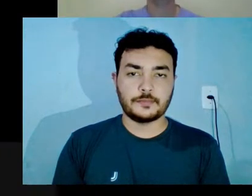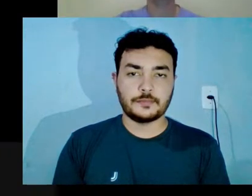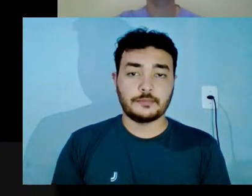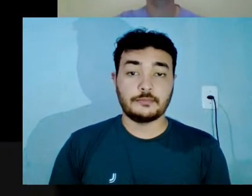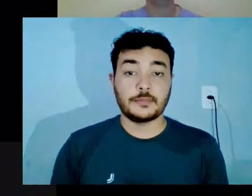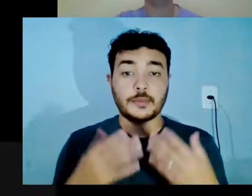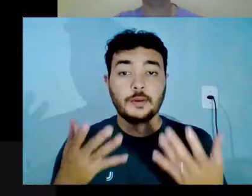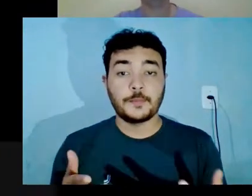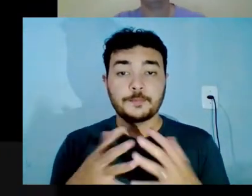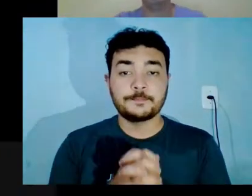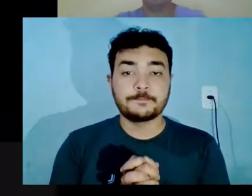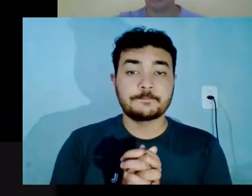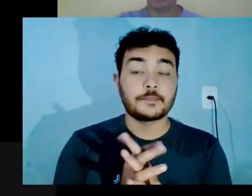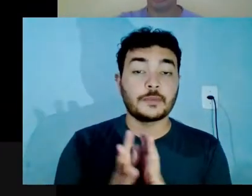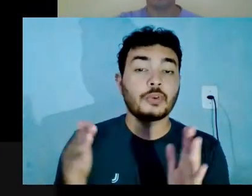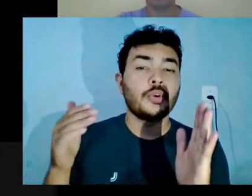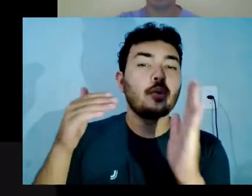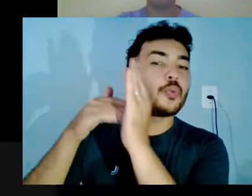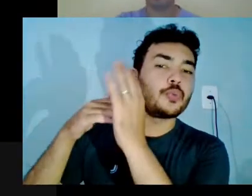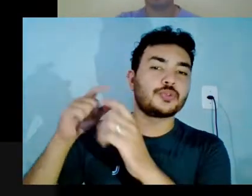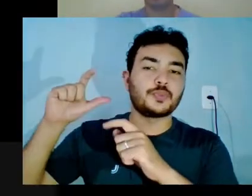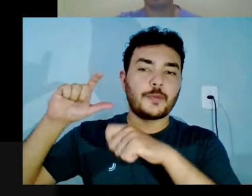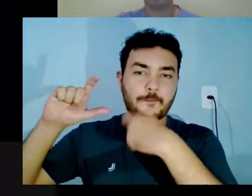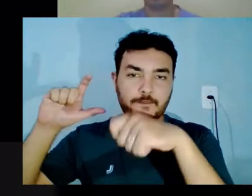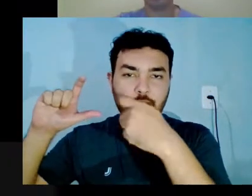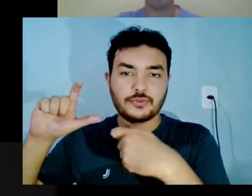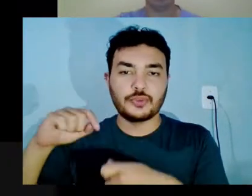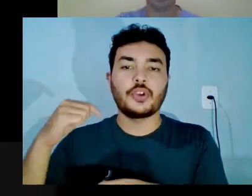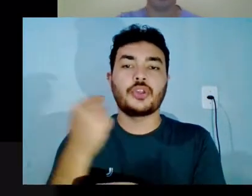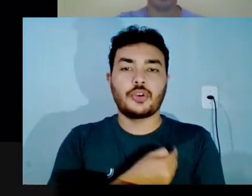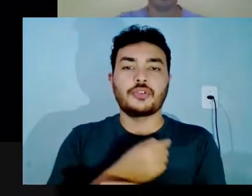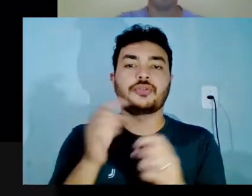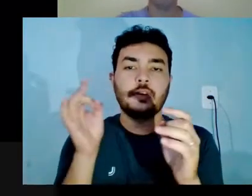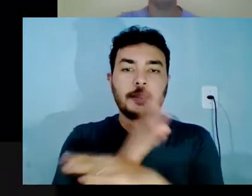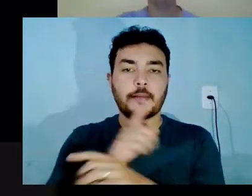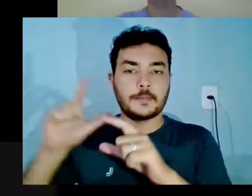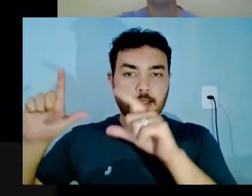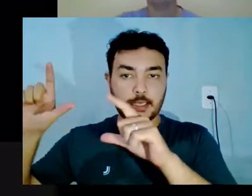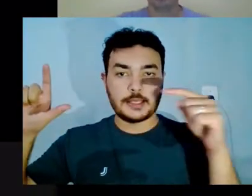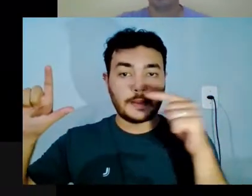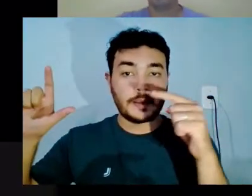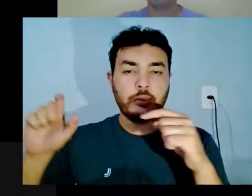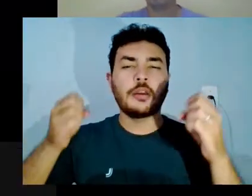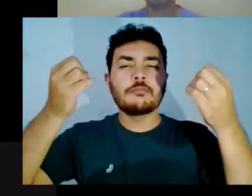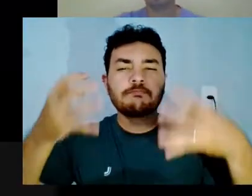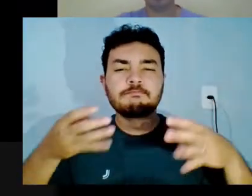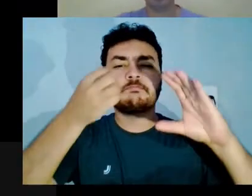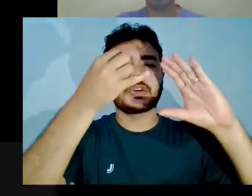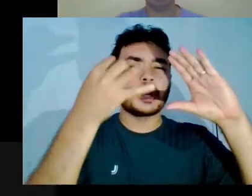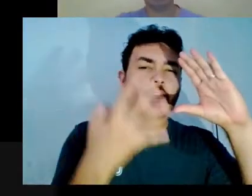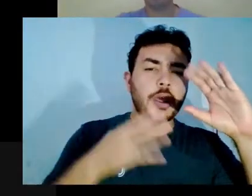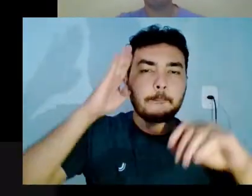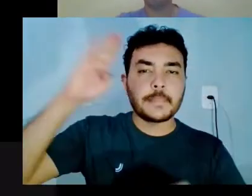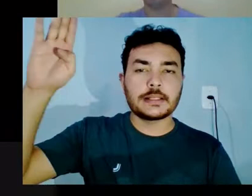Pois bem, então no último vídeo, né, nós encerramos neste slide aqui, né, falando um pouco sobre as características